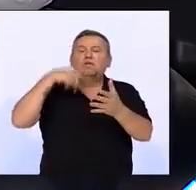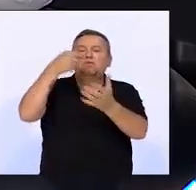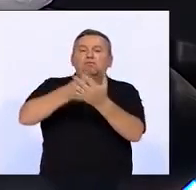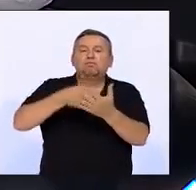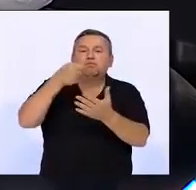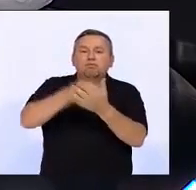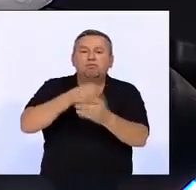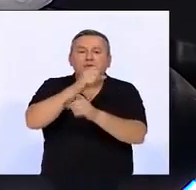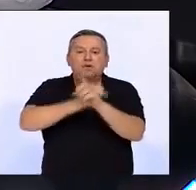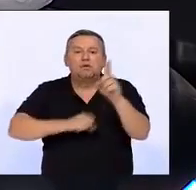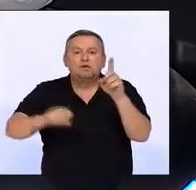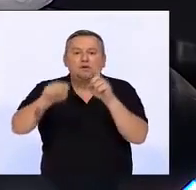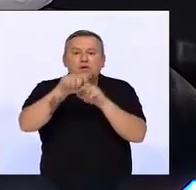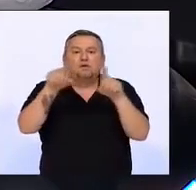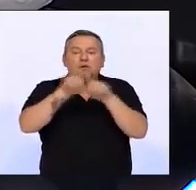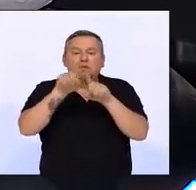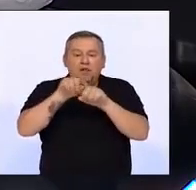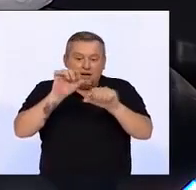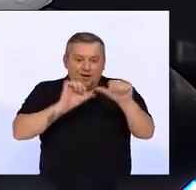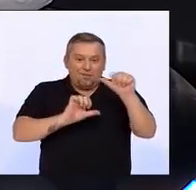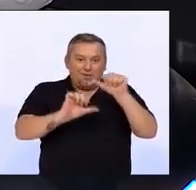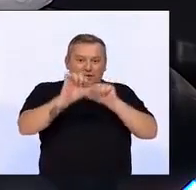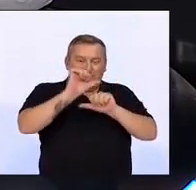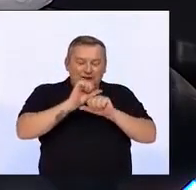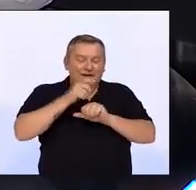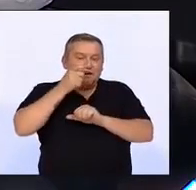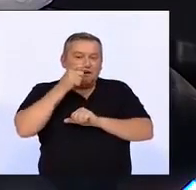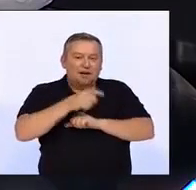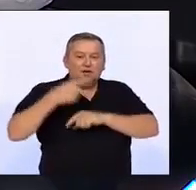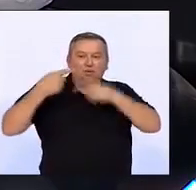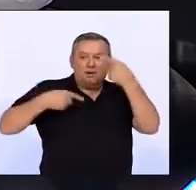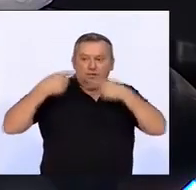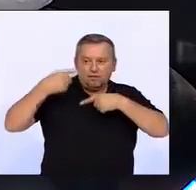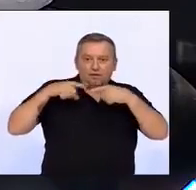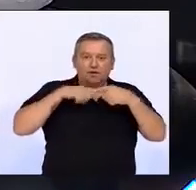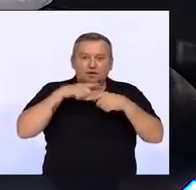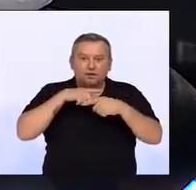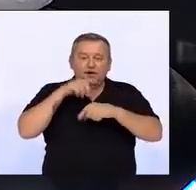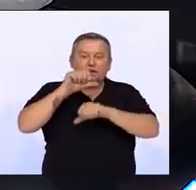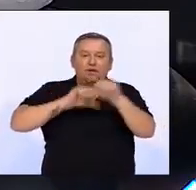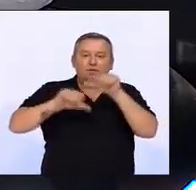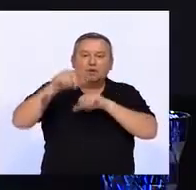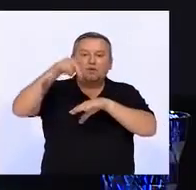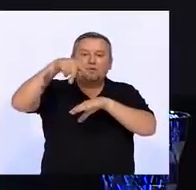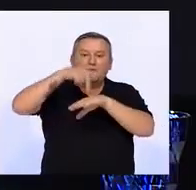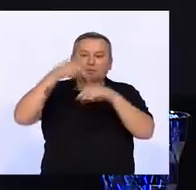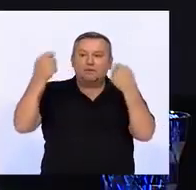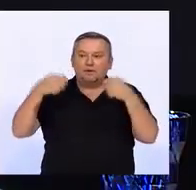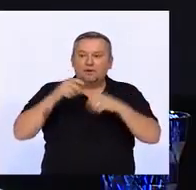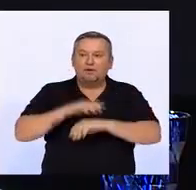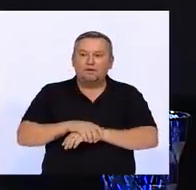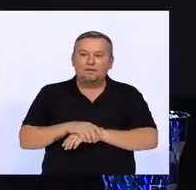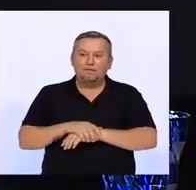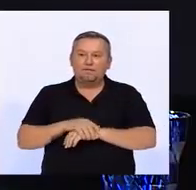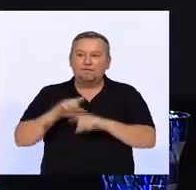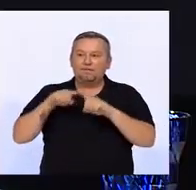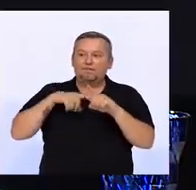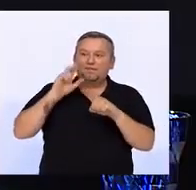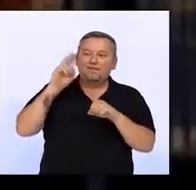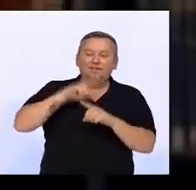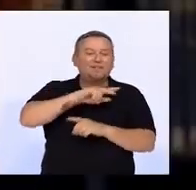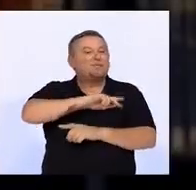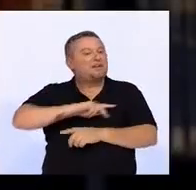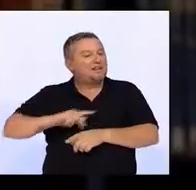da sociedade e essa politização da população leve às mudanças que o país precisa. Uma frase, o que o senhor faria se tivesse que assumir a presidência